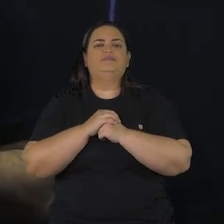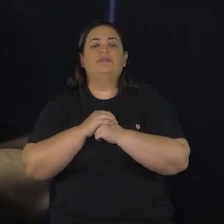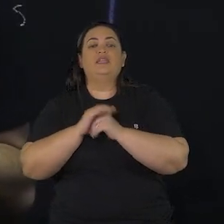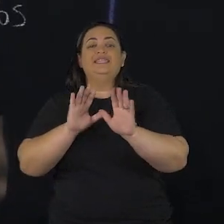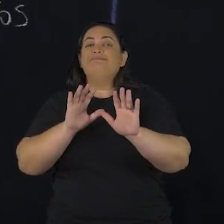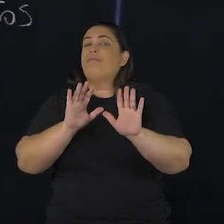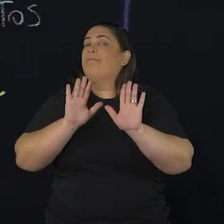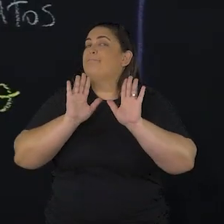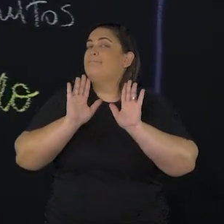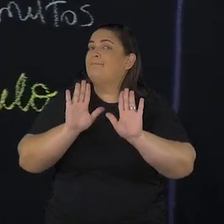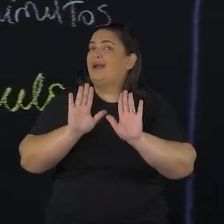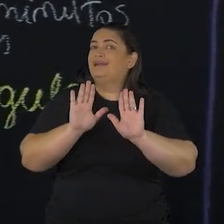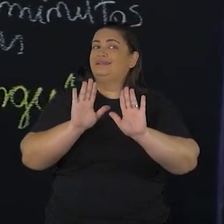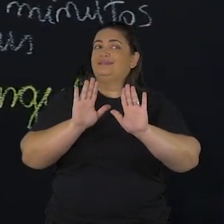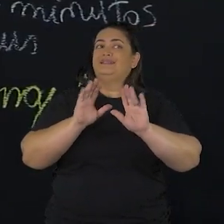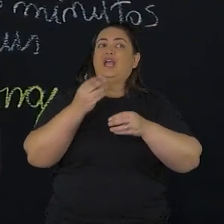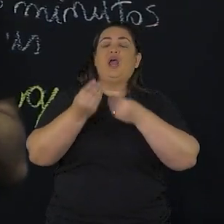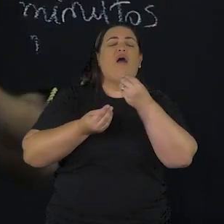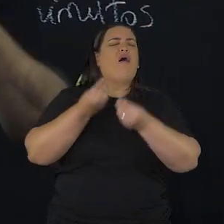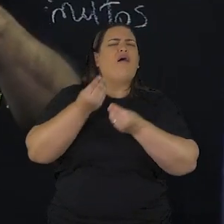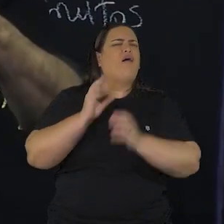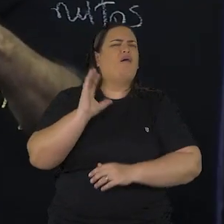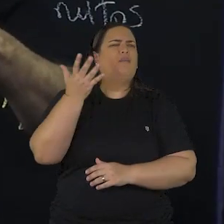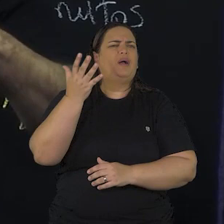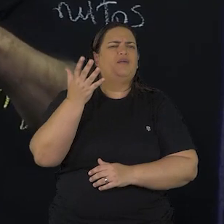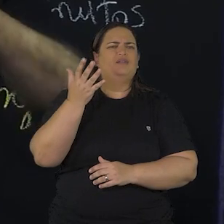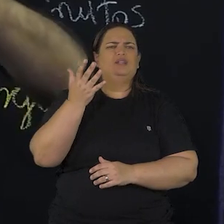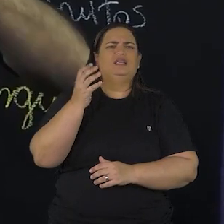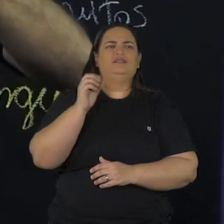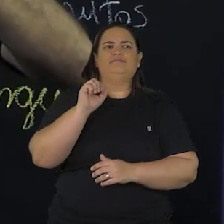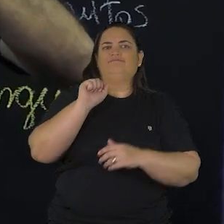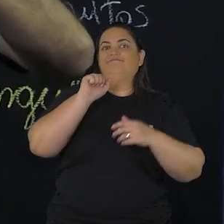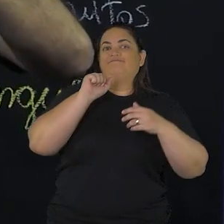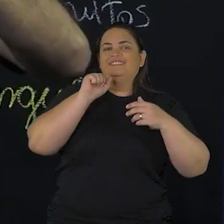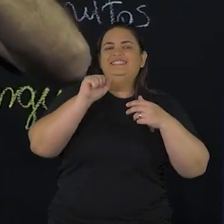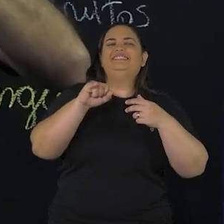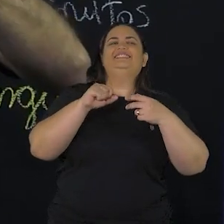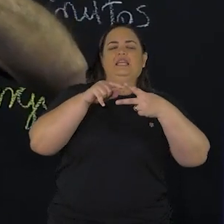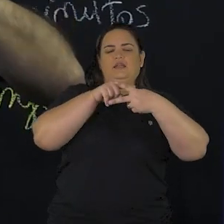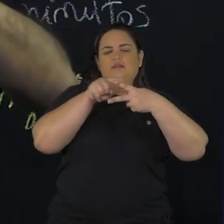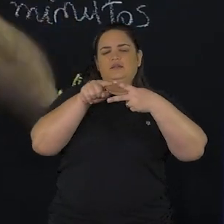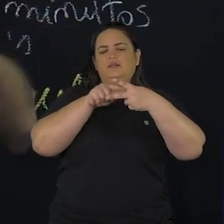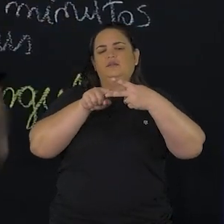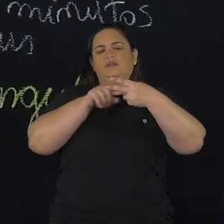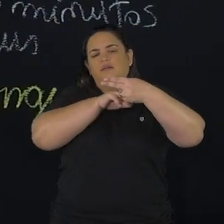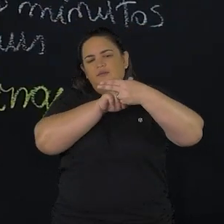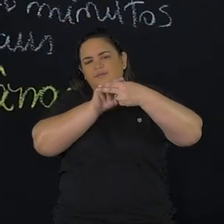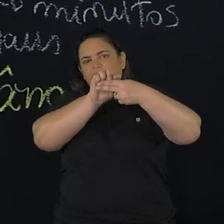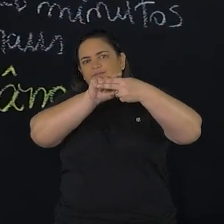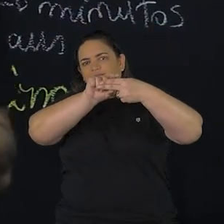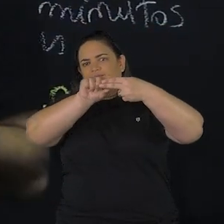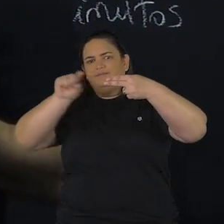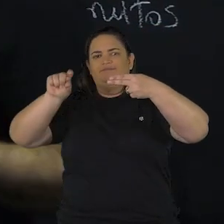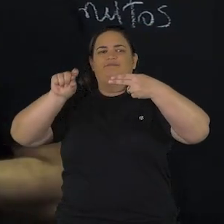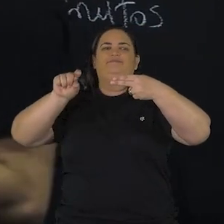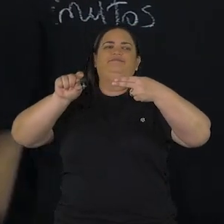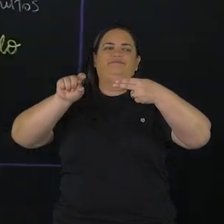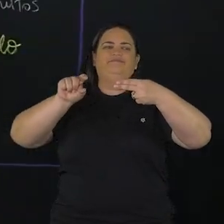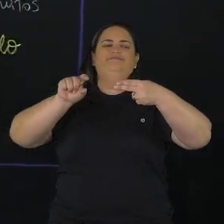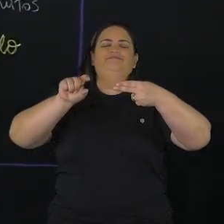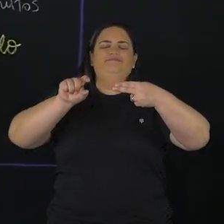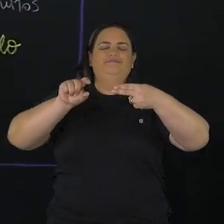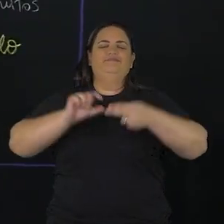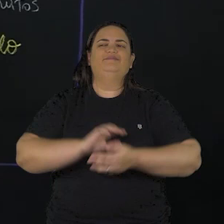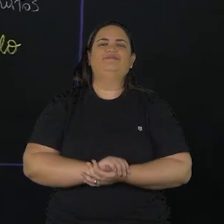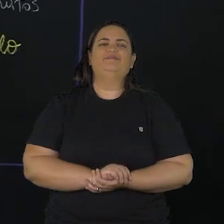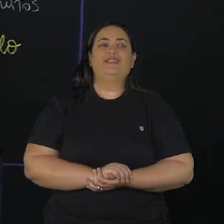vai acontecer quando as semirretas forem coincidentes. Elas estão na mesma posição exatamente. Isso quer dizer